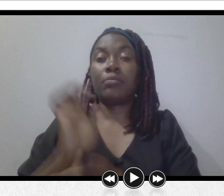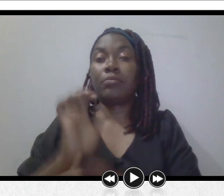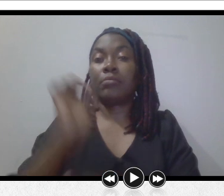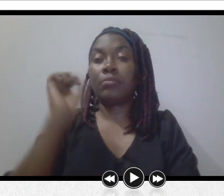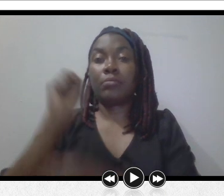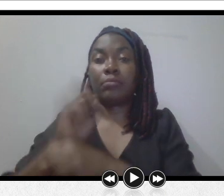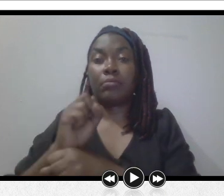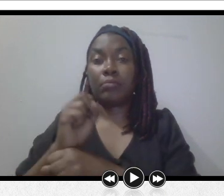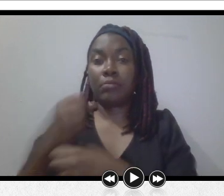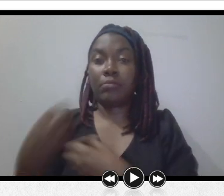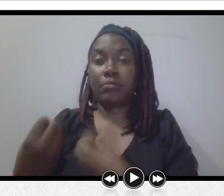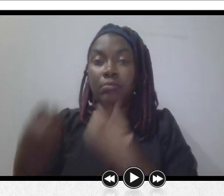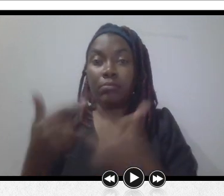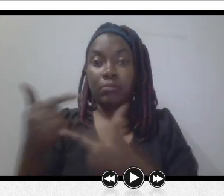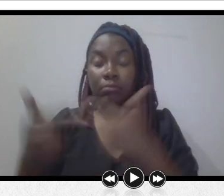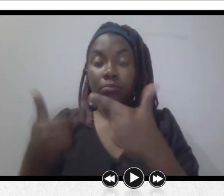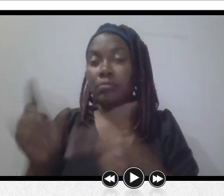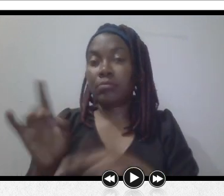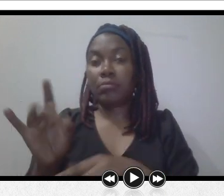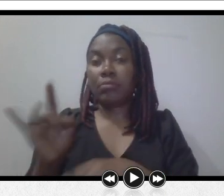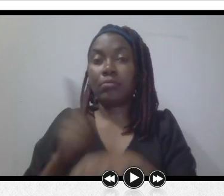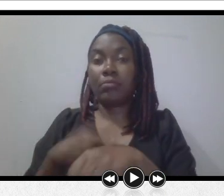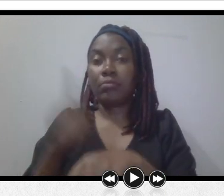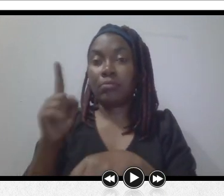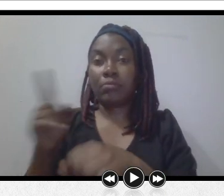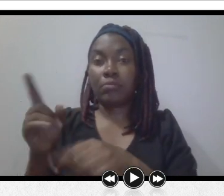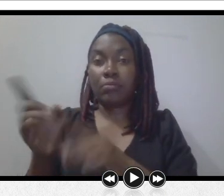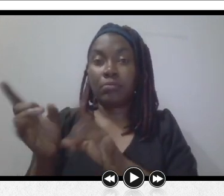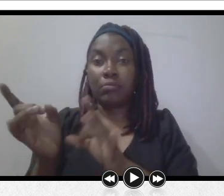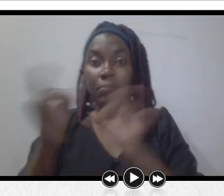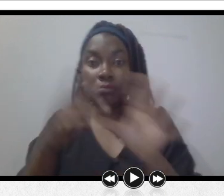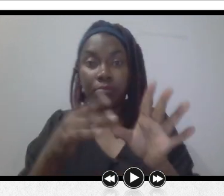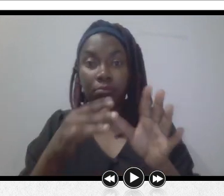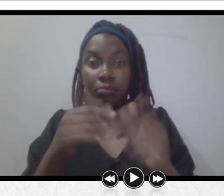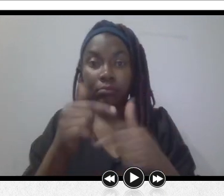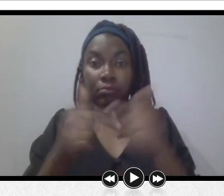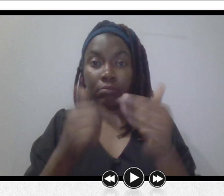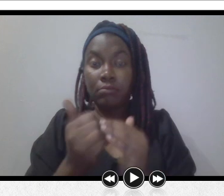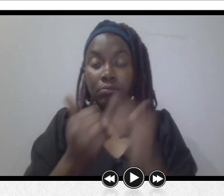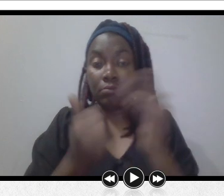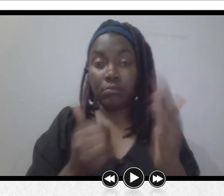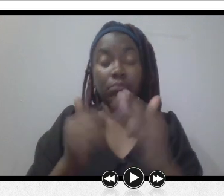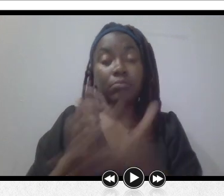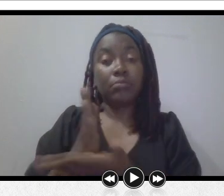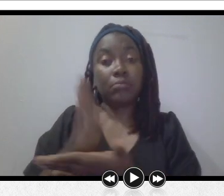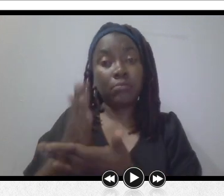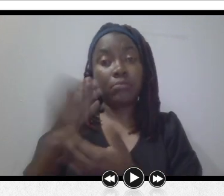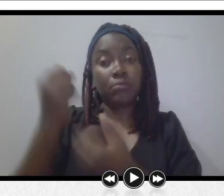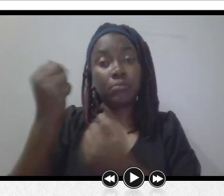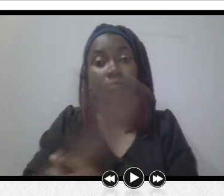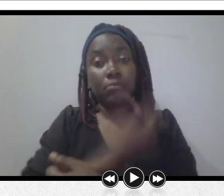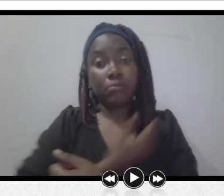de prestar o serviço e automaticamente, deixando o serviço para o privado, que reservasse para o poder público